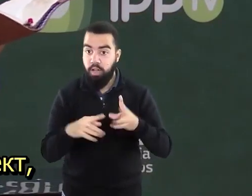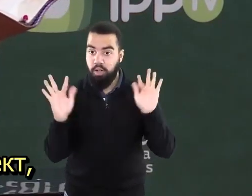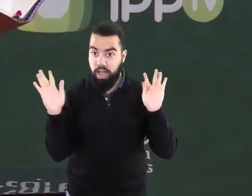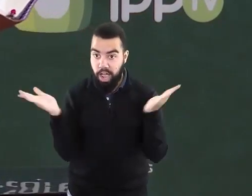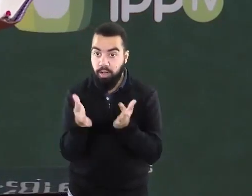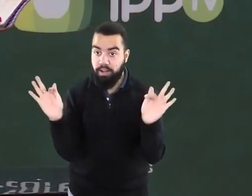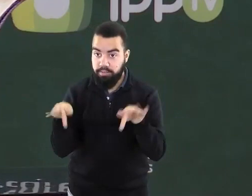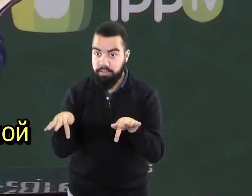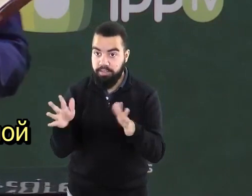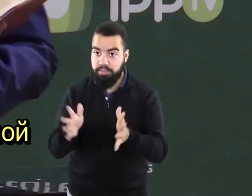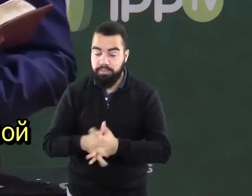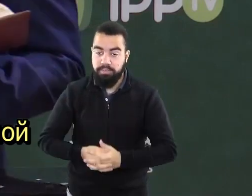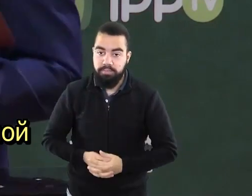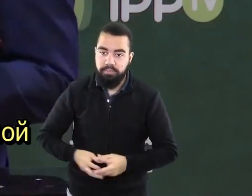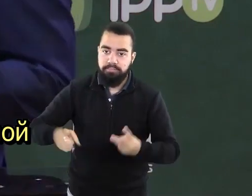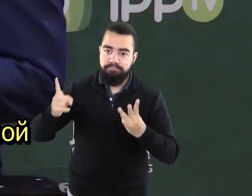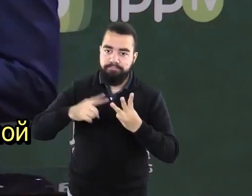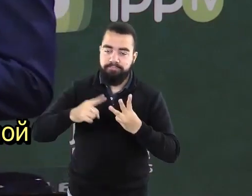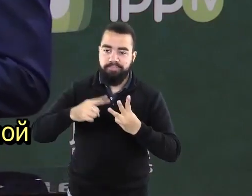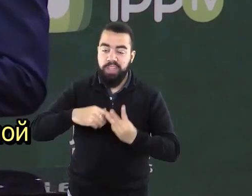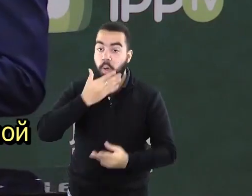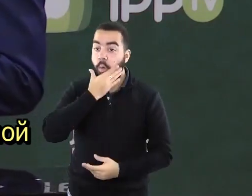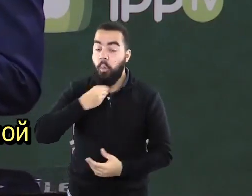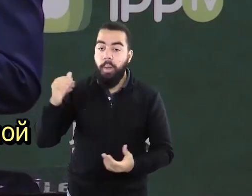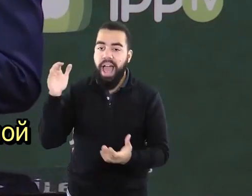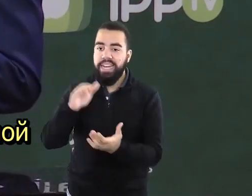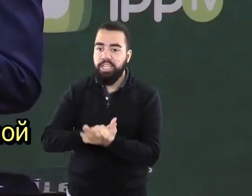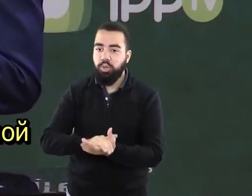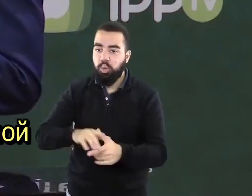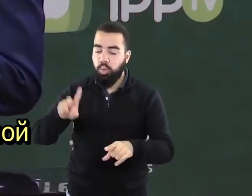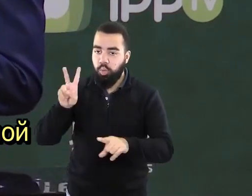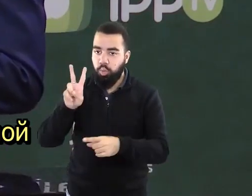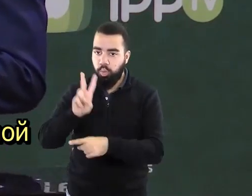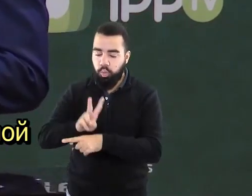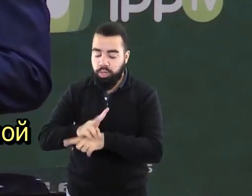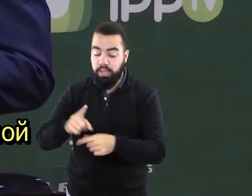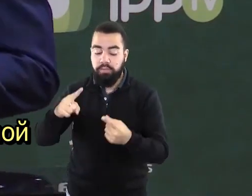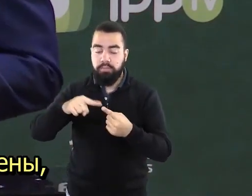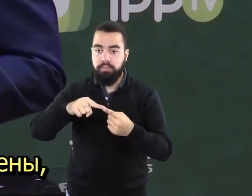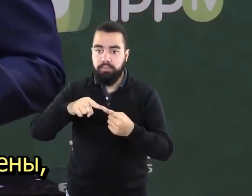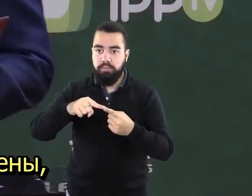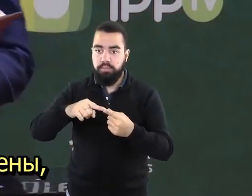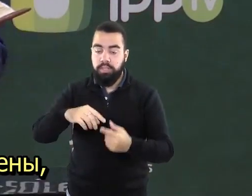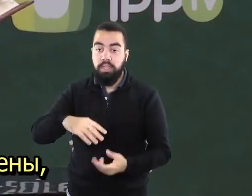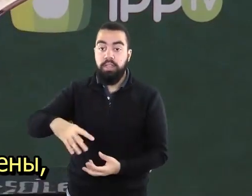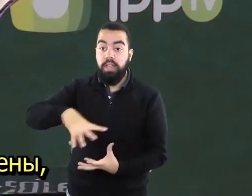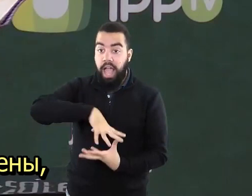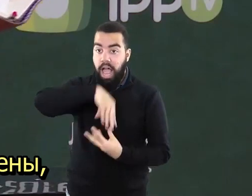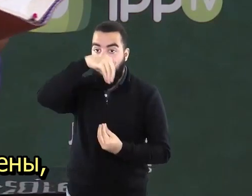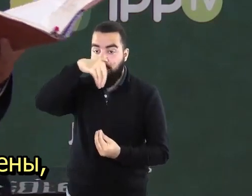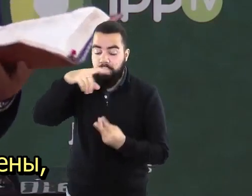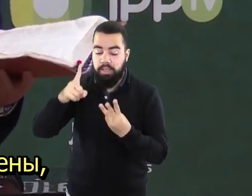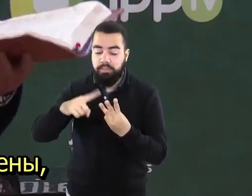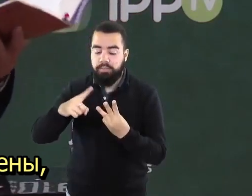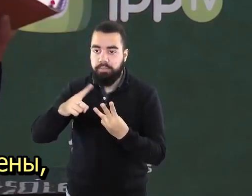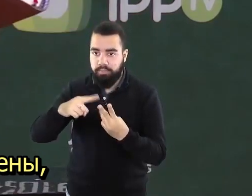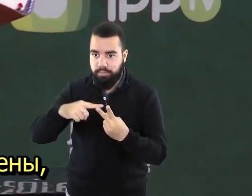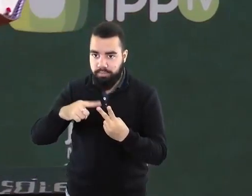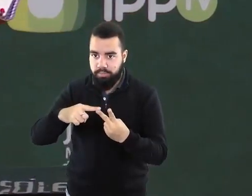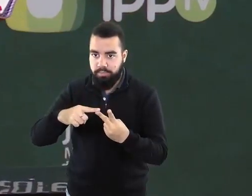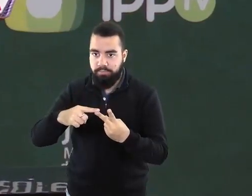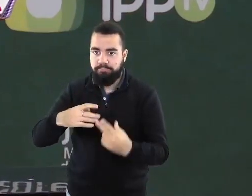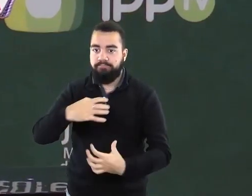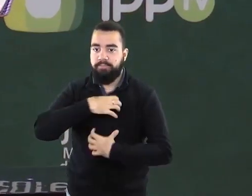encerrar, o marido não só cuida da vida espiritual e da vida emocional da esposa, ele cuida também da vida física da